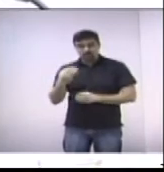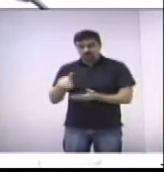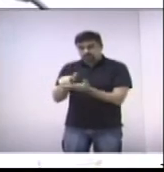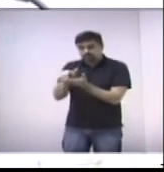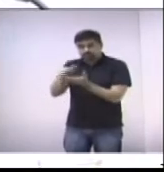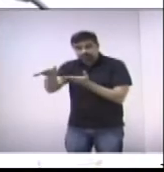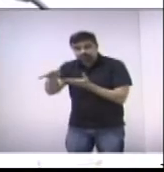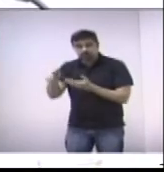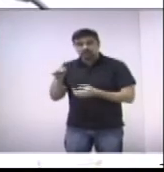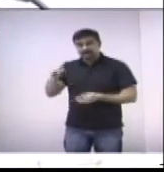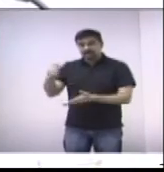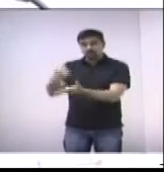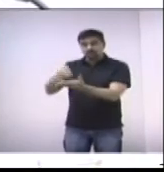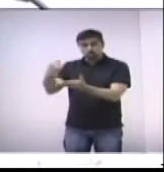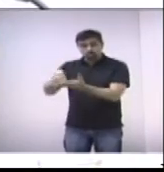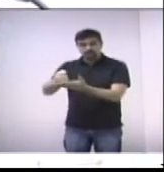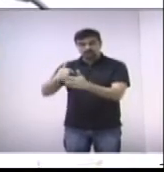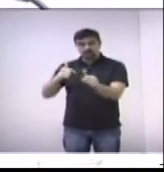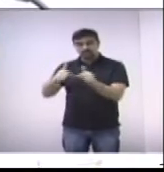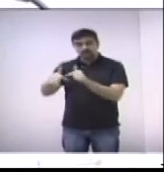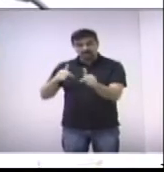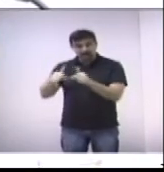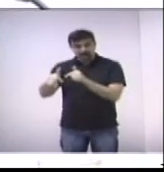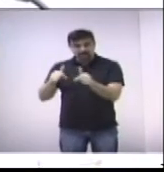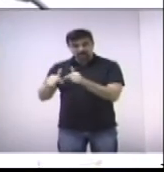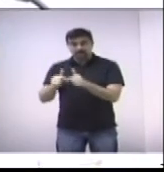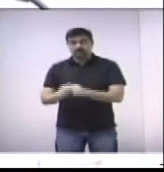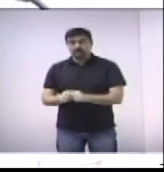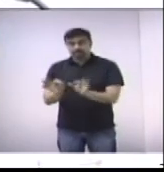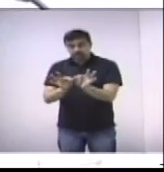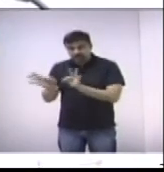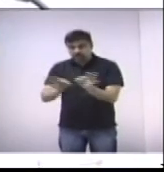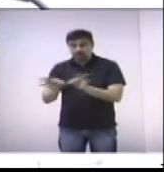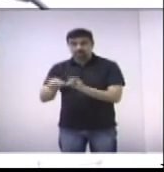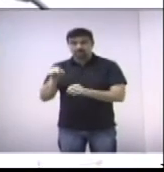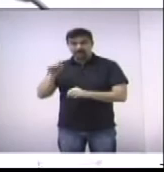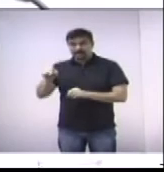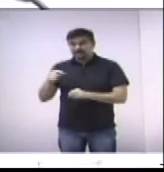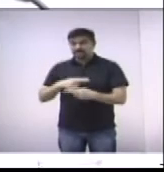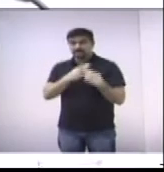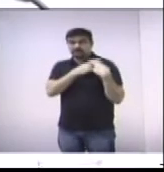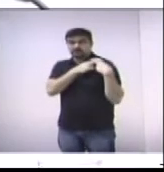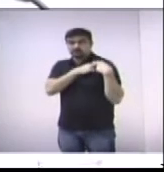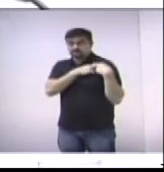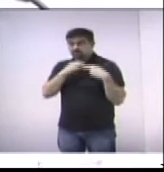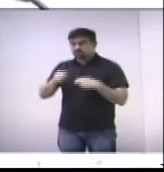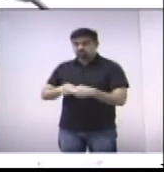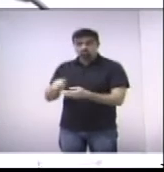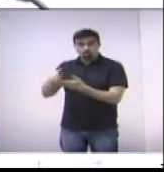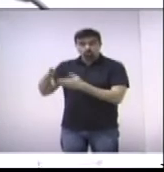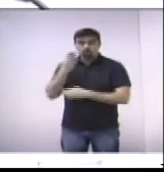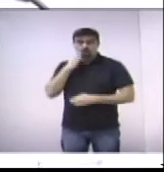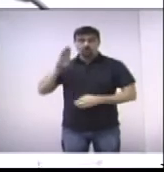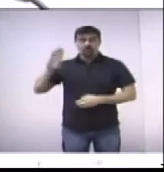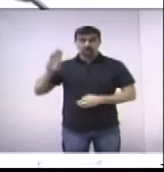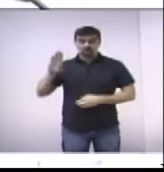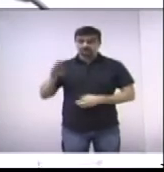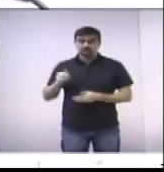municipal e que foi contratada para realizar a campanha de divulgação do camarote do xerife pela empresa